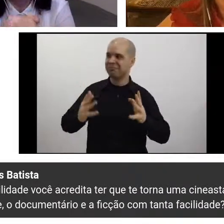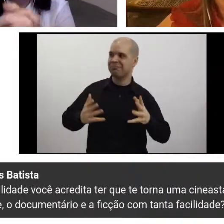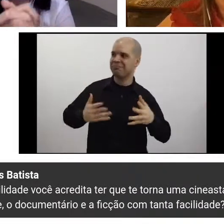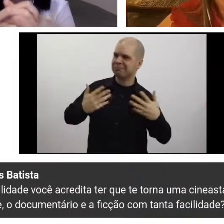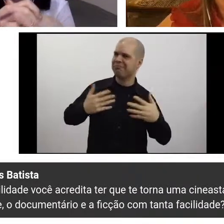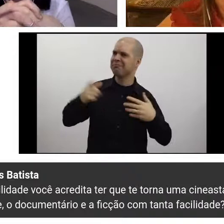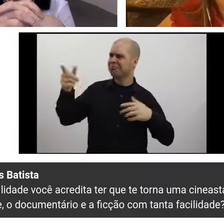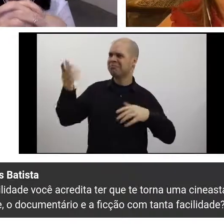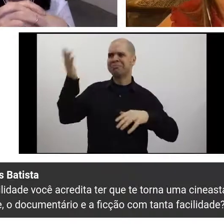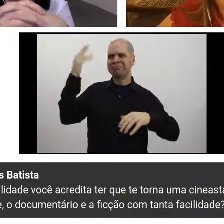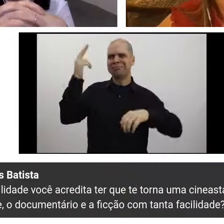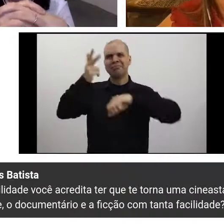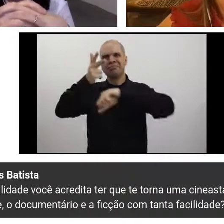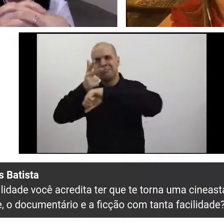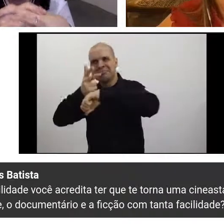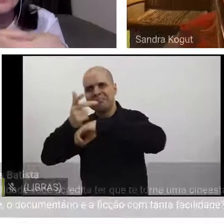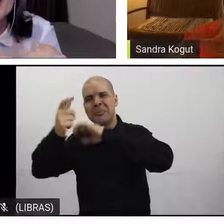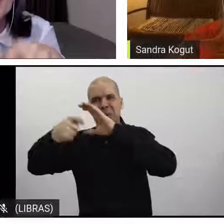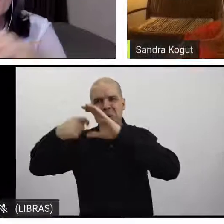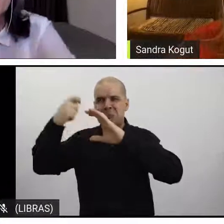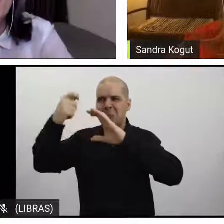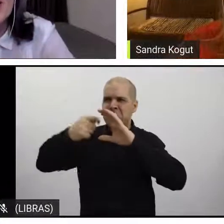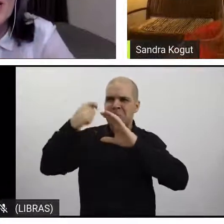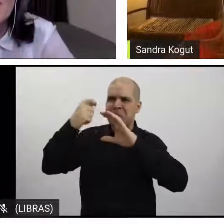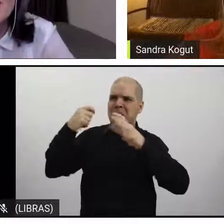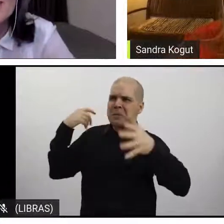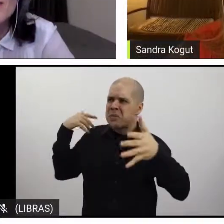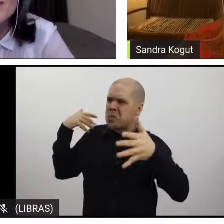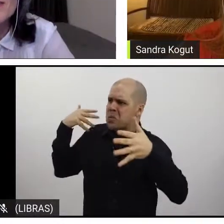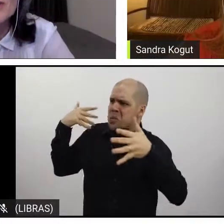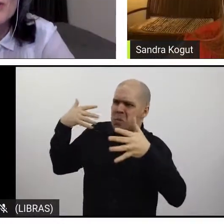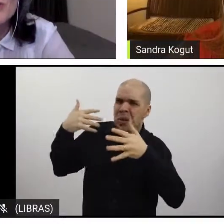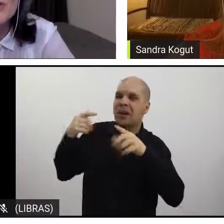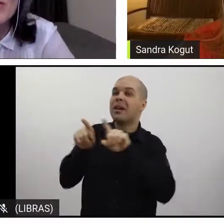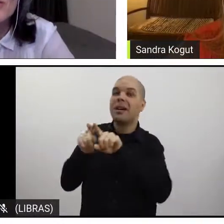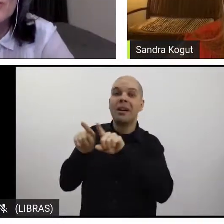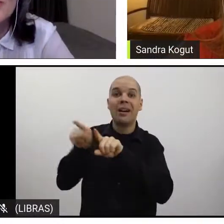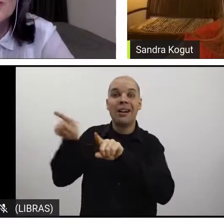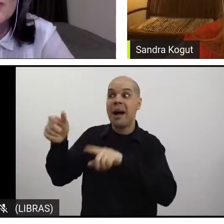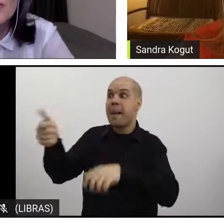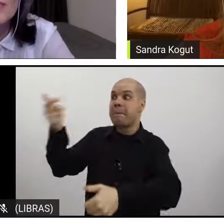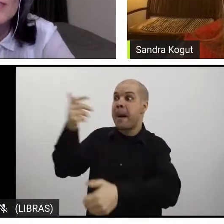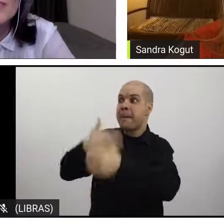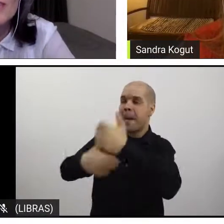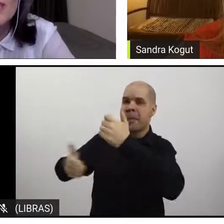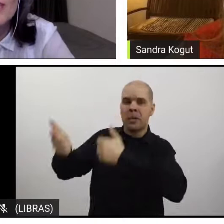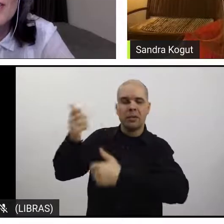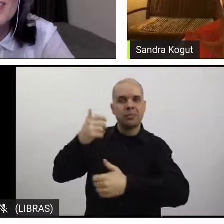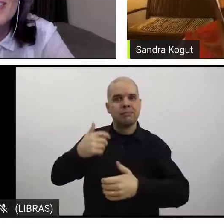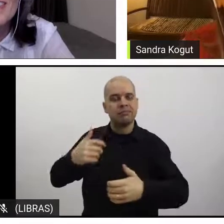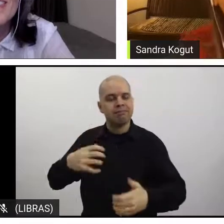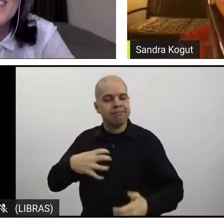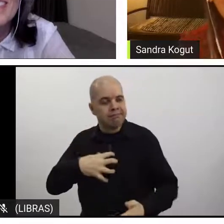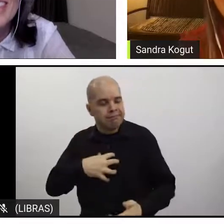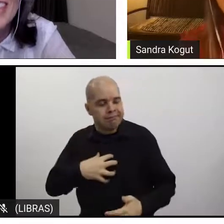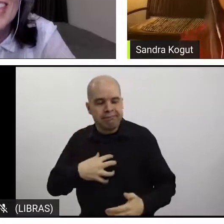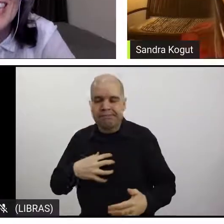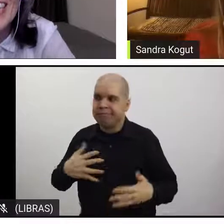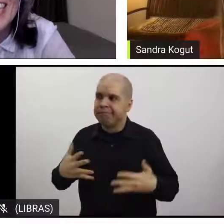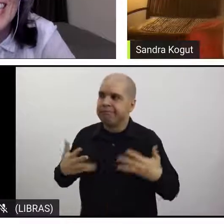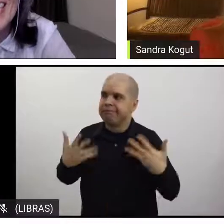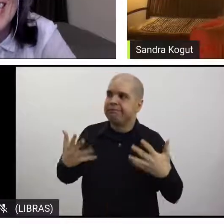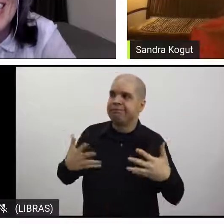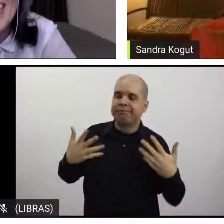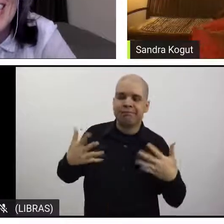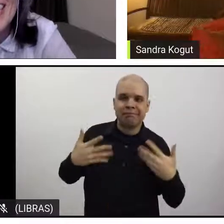produção, mas foi muito incrível te escutar, foi inspirador, assim, de verdade. Ai,